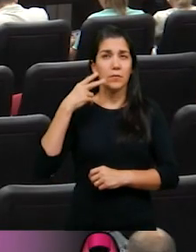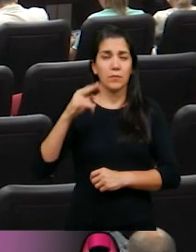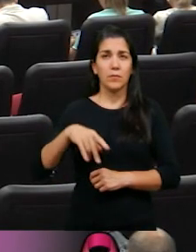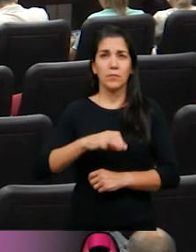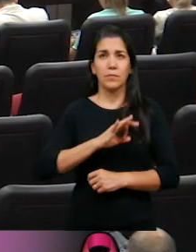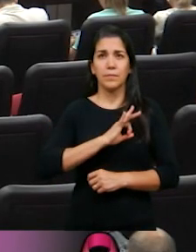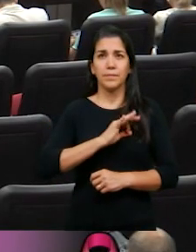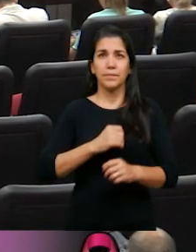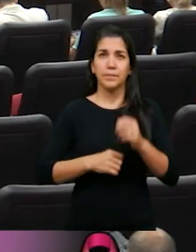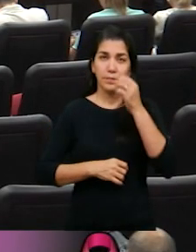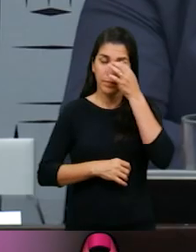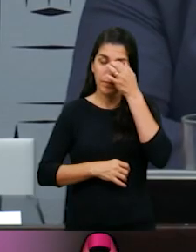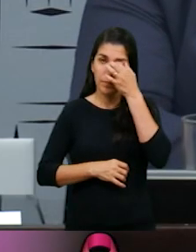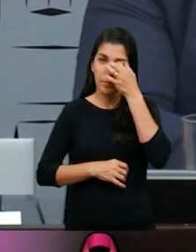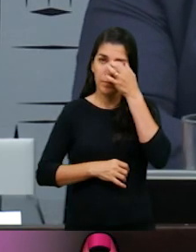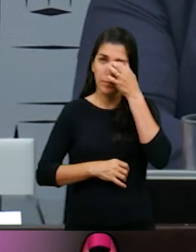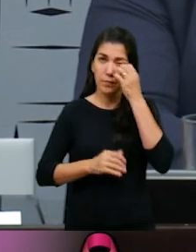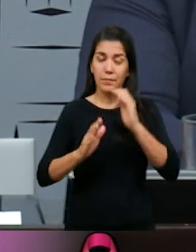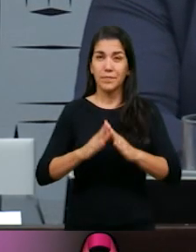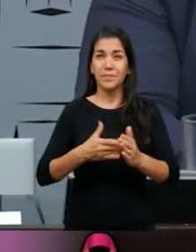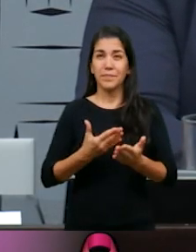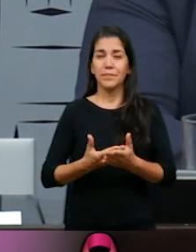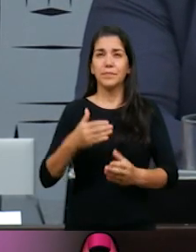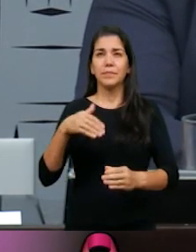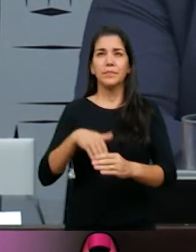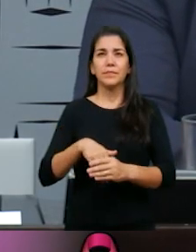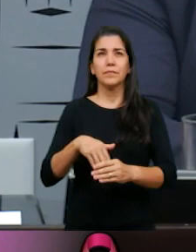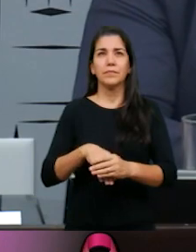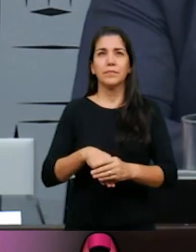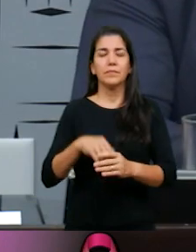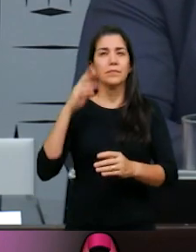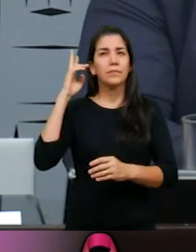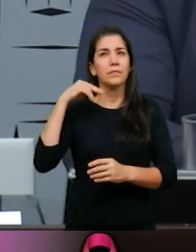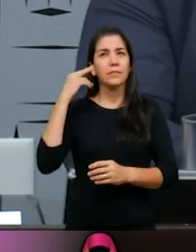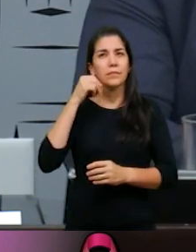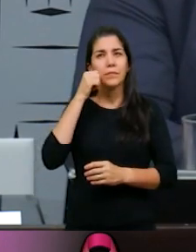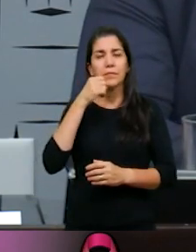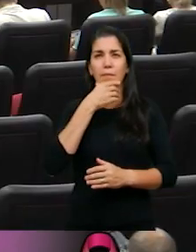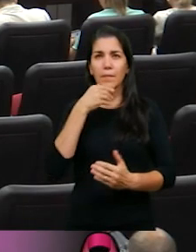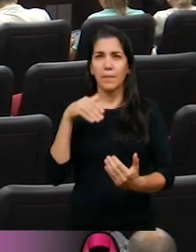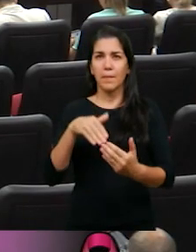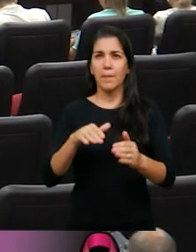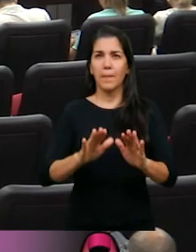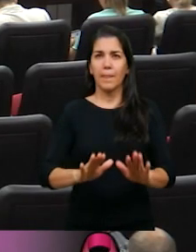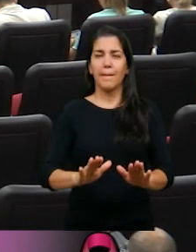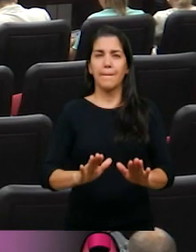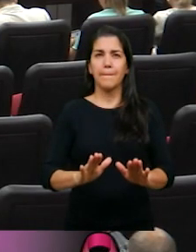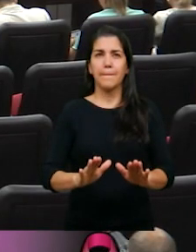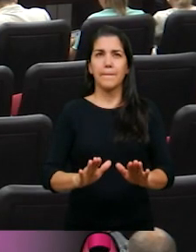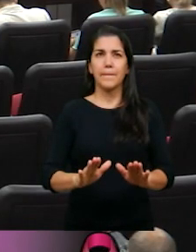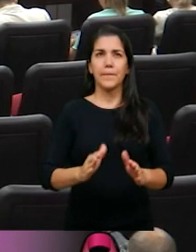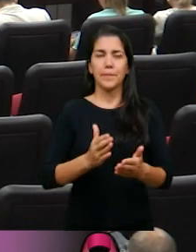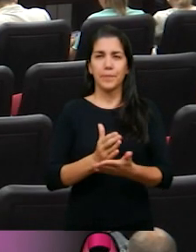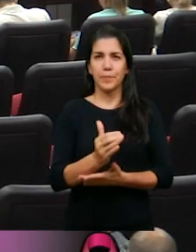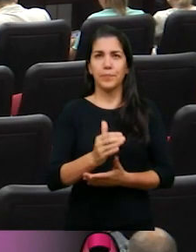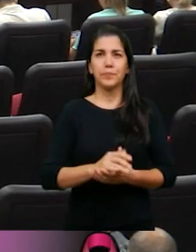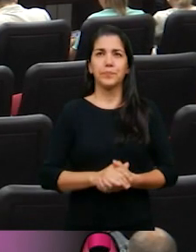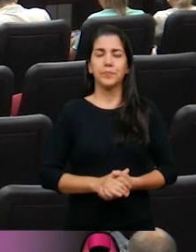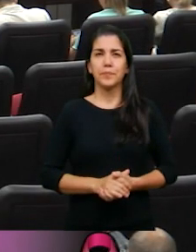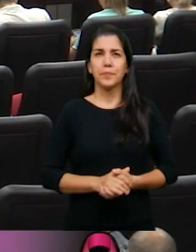O requerimento está em votação. Os vereadores e a vereadora que forem favoráveis permaneçam como estão.